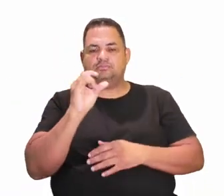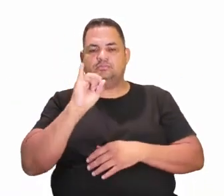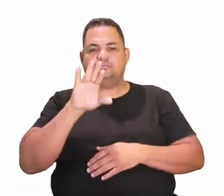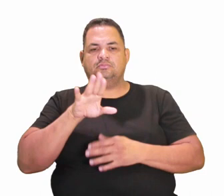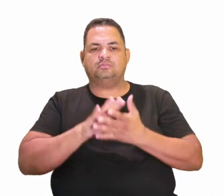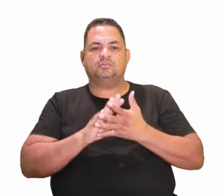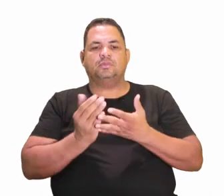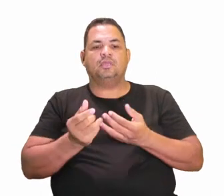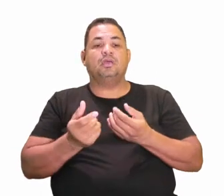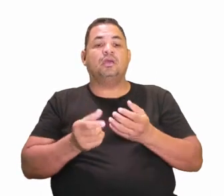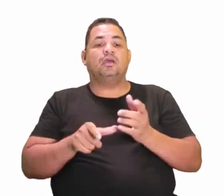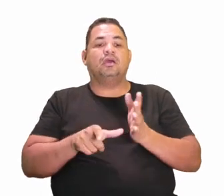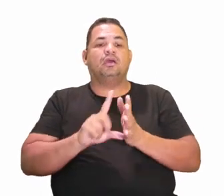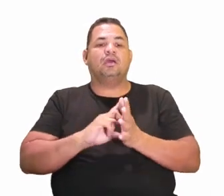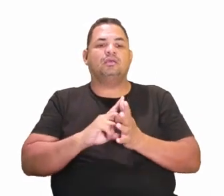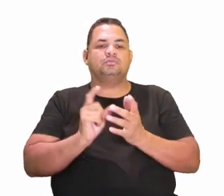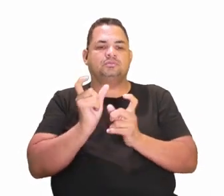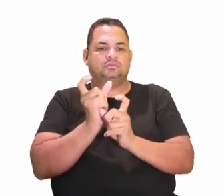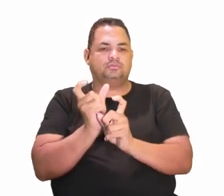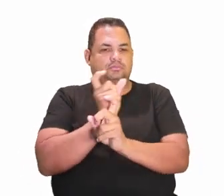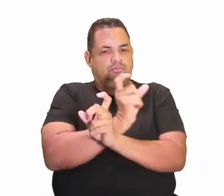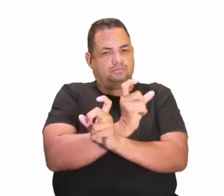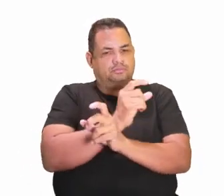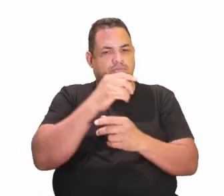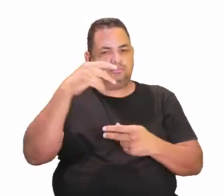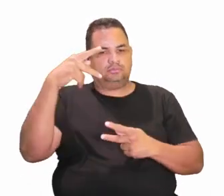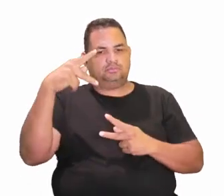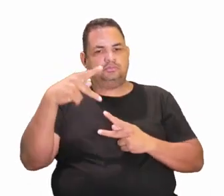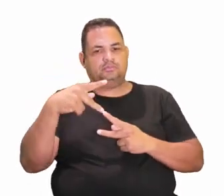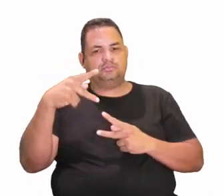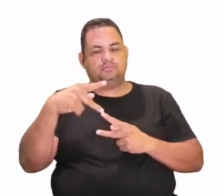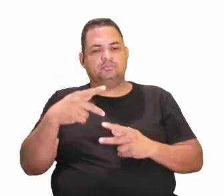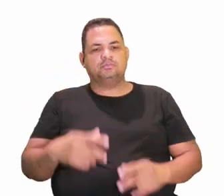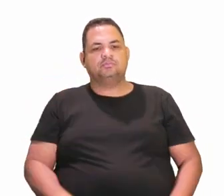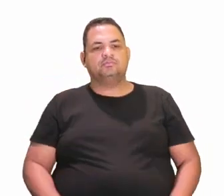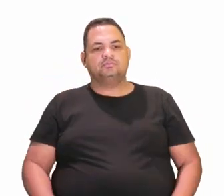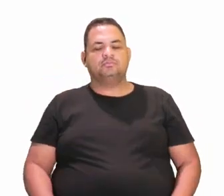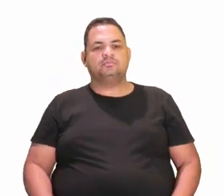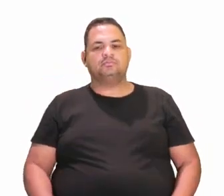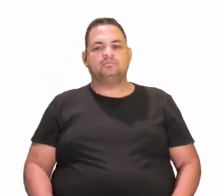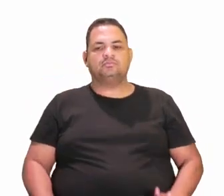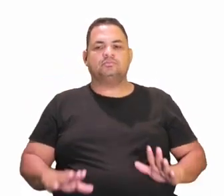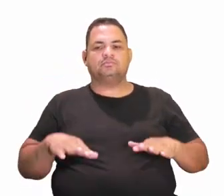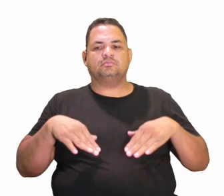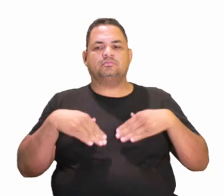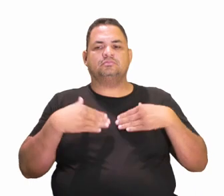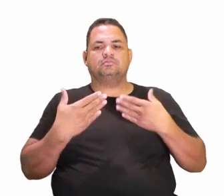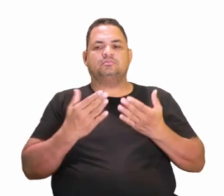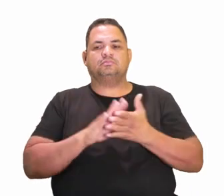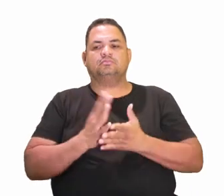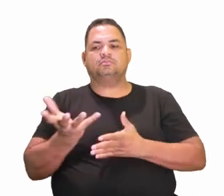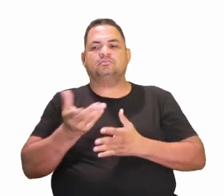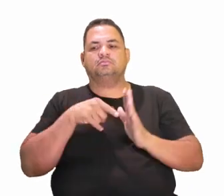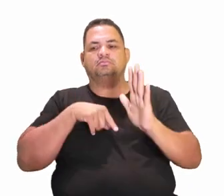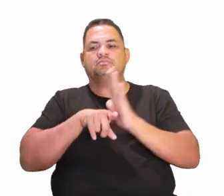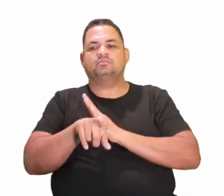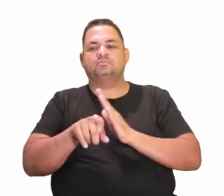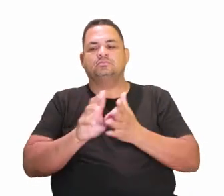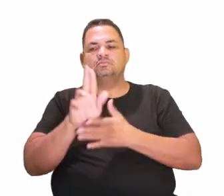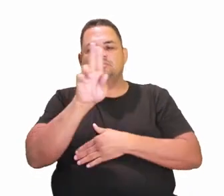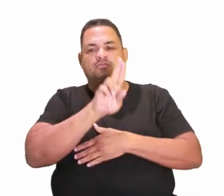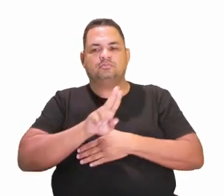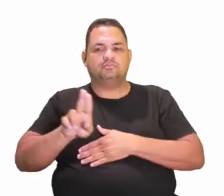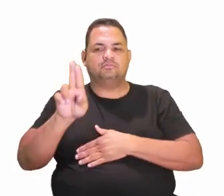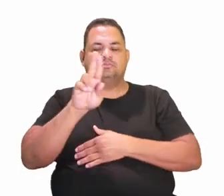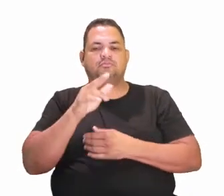De meses do ano, certo? E aí, quando você quer fazer pergunta para outras celebrations, você vai